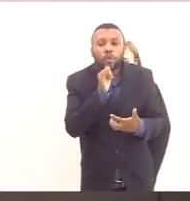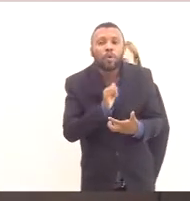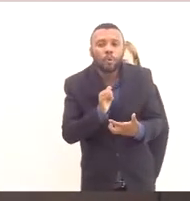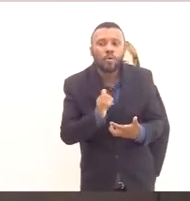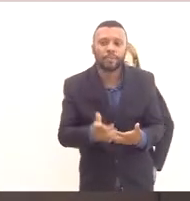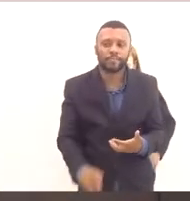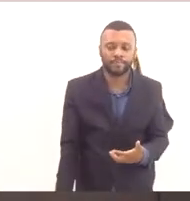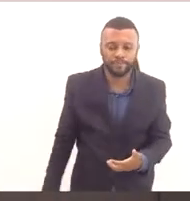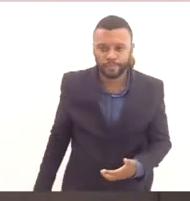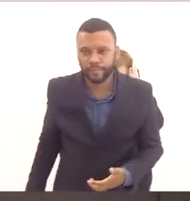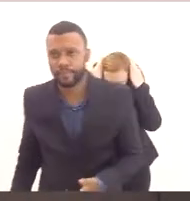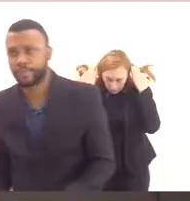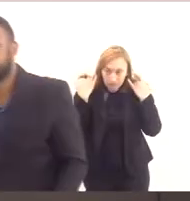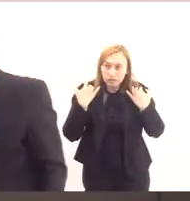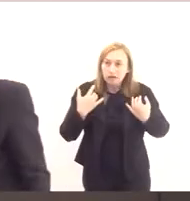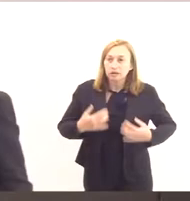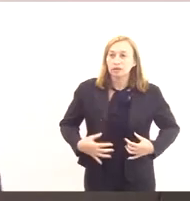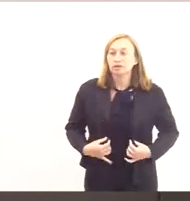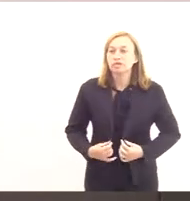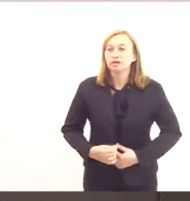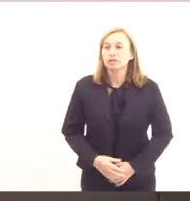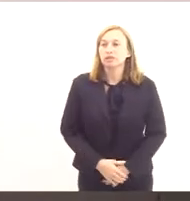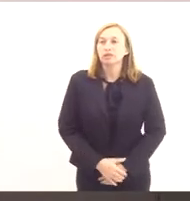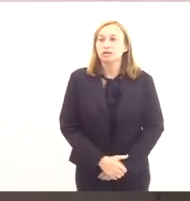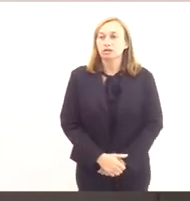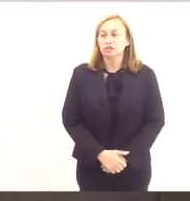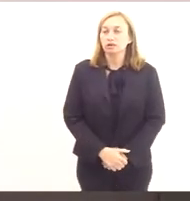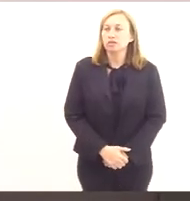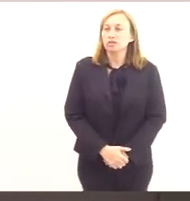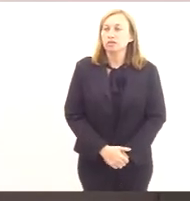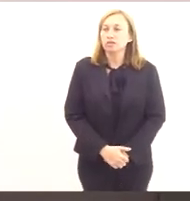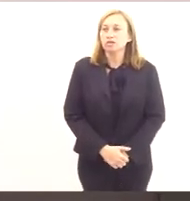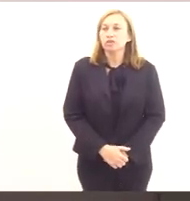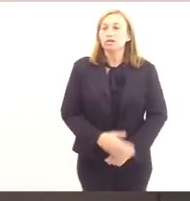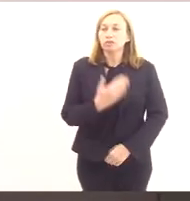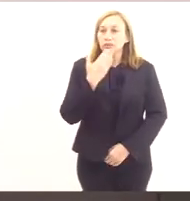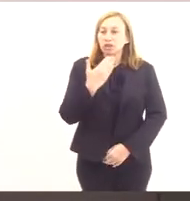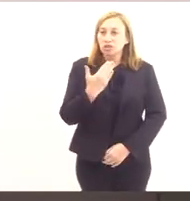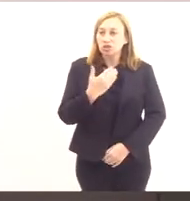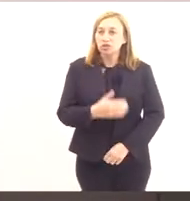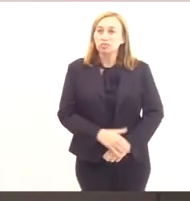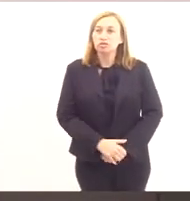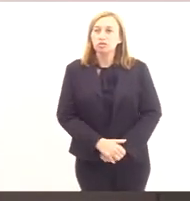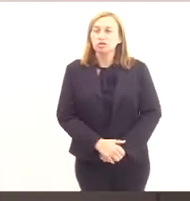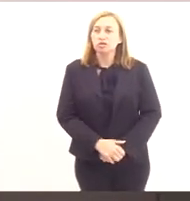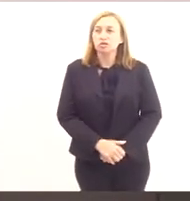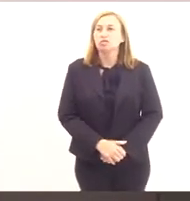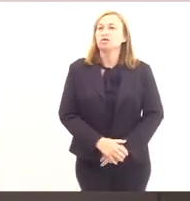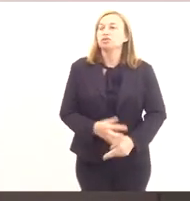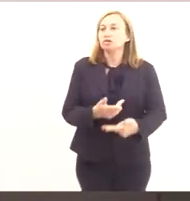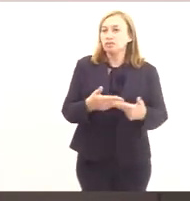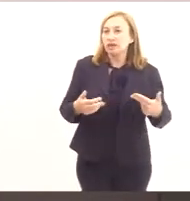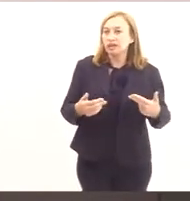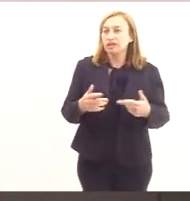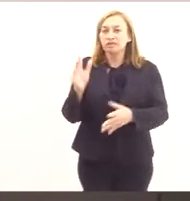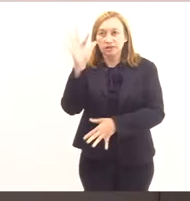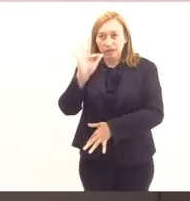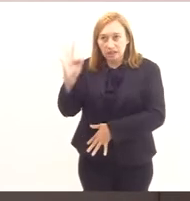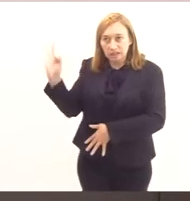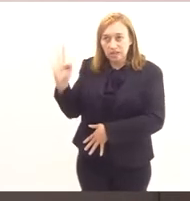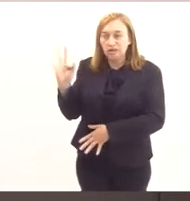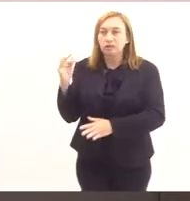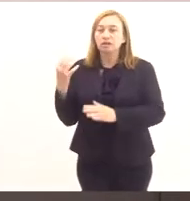Municipal esteve Inativo por se tratar de tema relevante nenhum com tem muita coisa inclusive solicitação do clube de dirigentes Lojistas muitas federações comerciais e